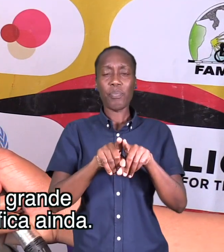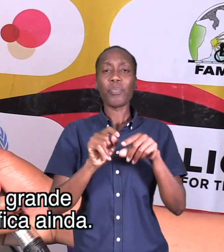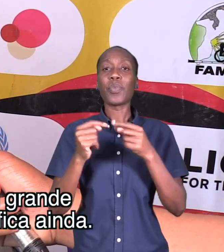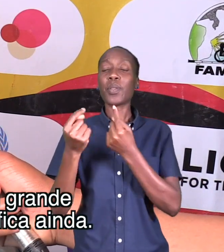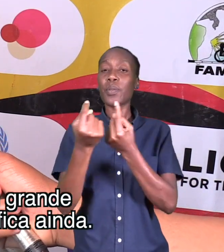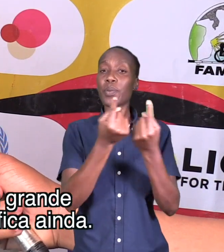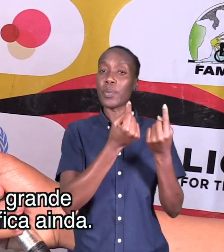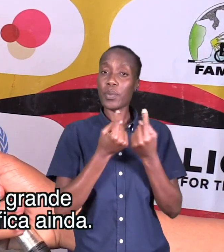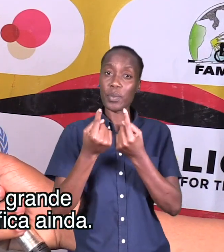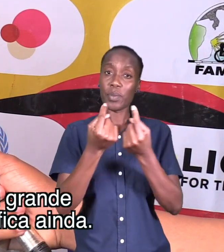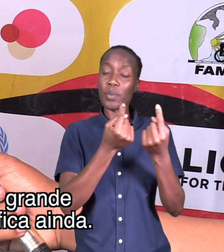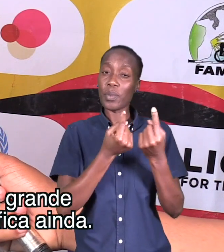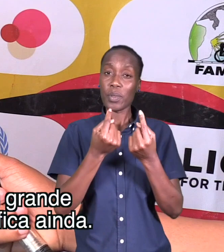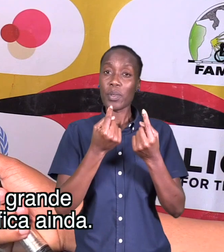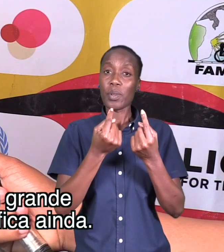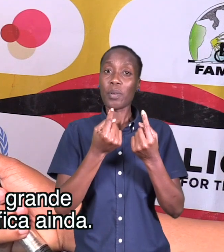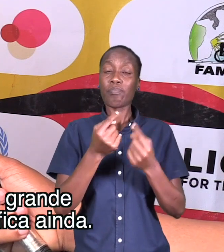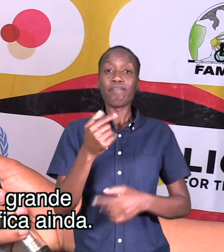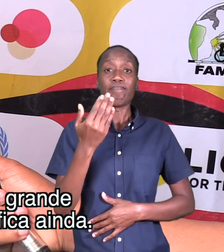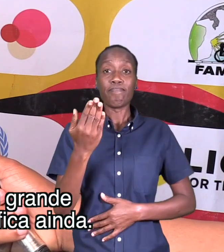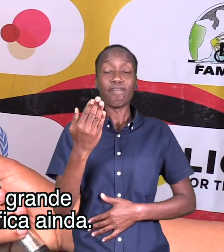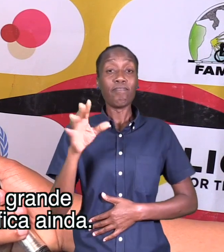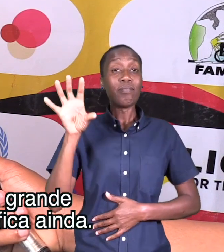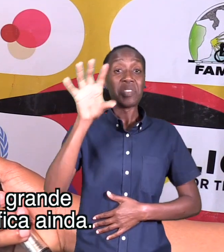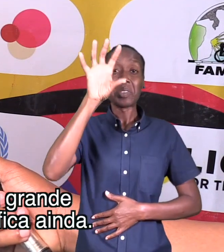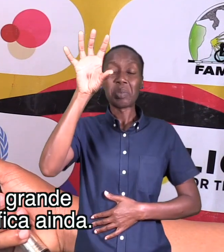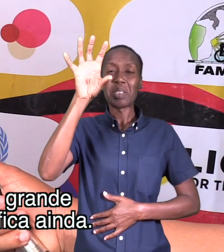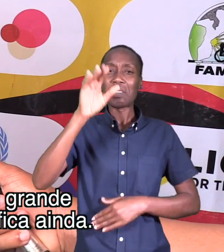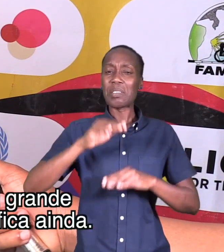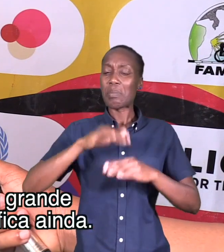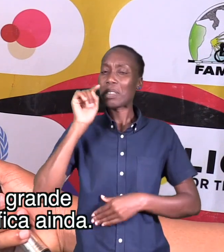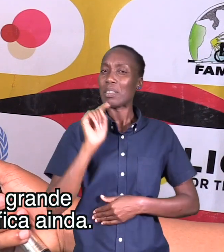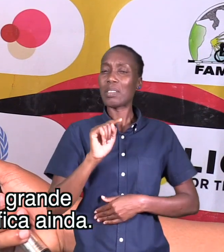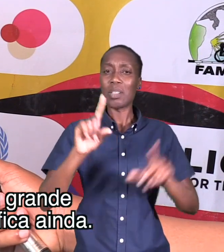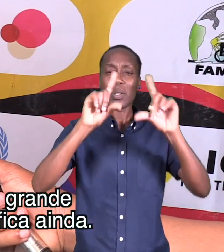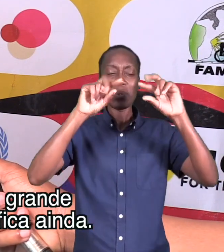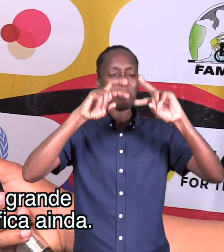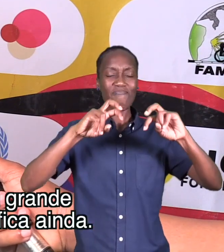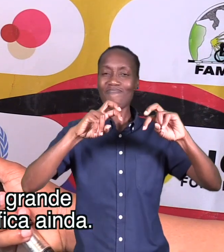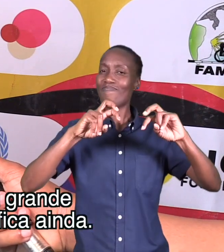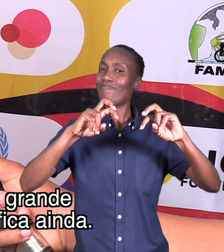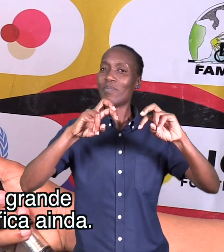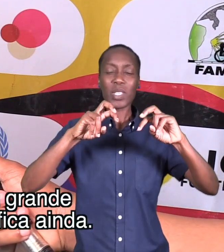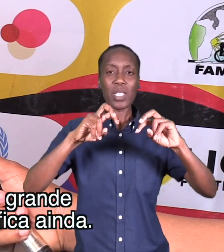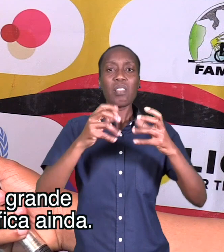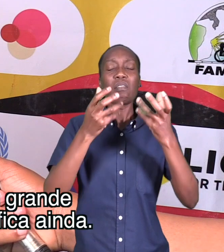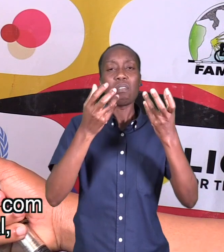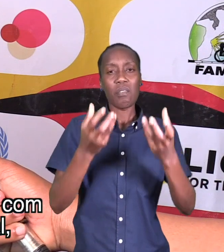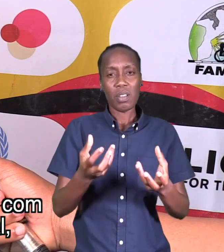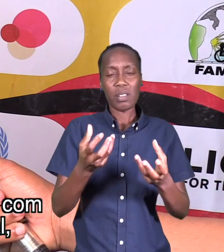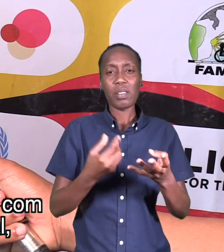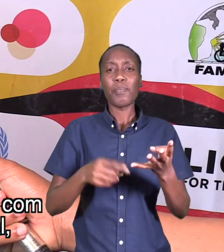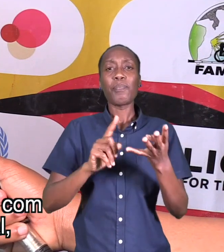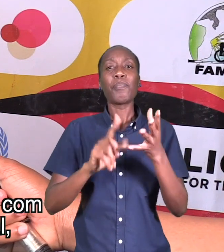situação que em grande parte dos estados não se verifica ainda. Não é,